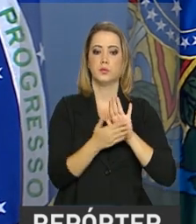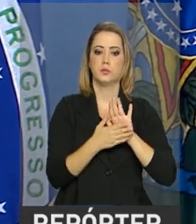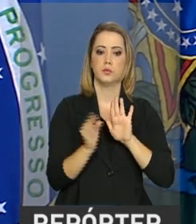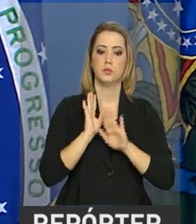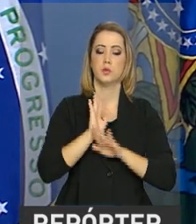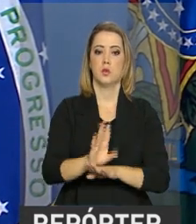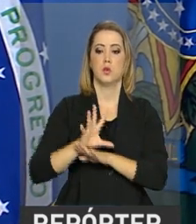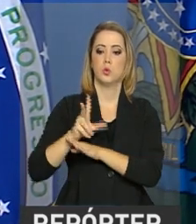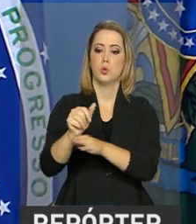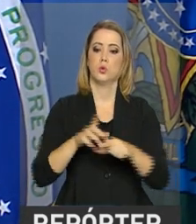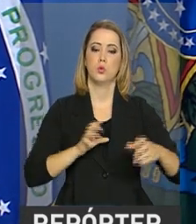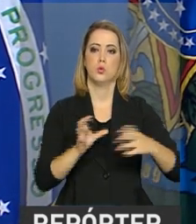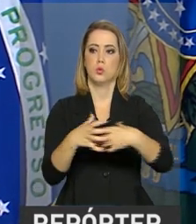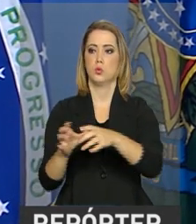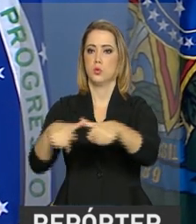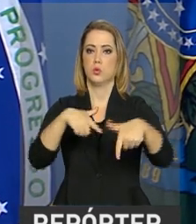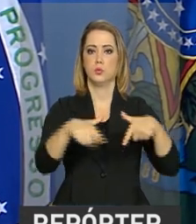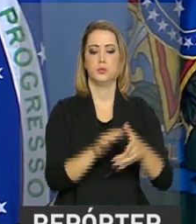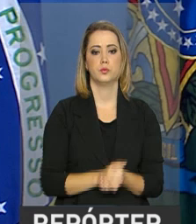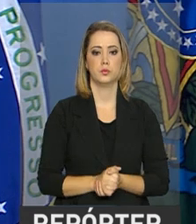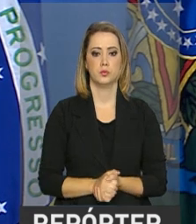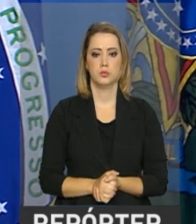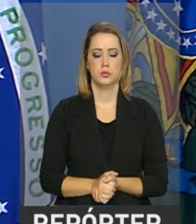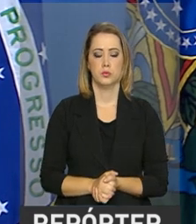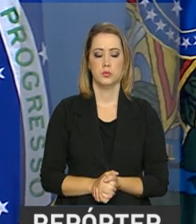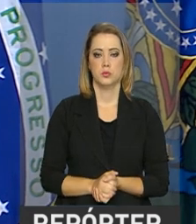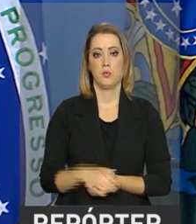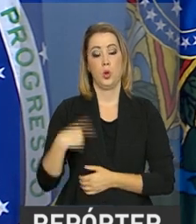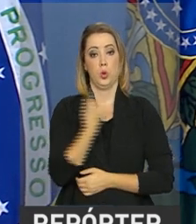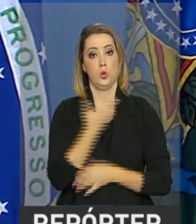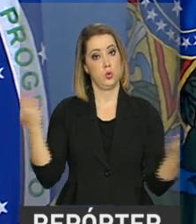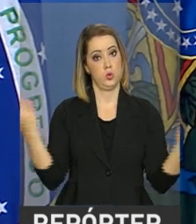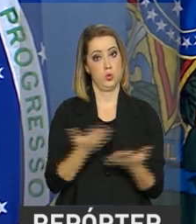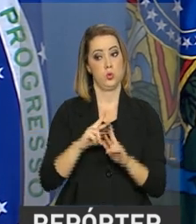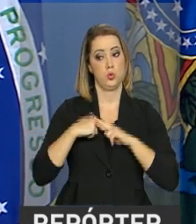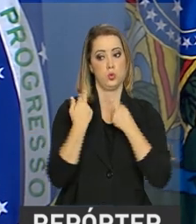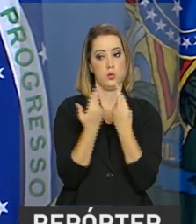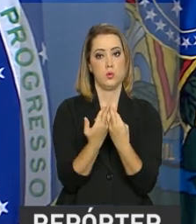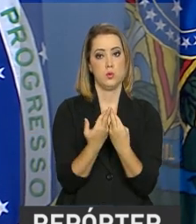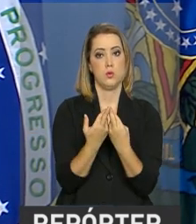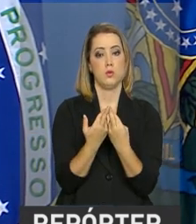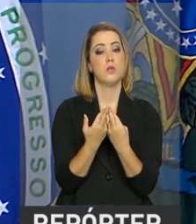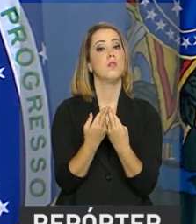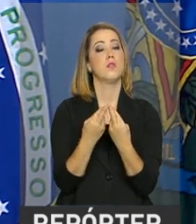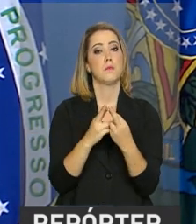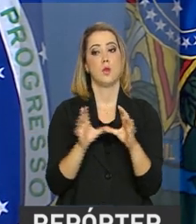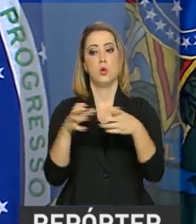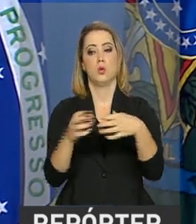atender todos os trabalhadores se nós hoje conseguimos reunir convenhamos setores